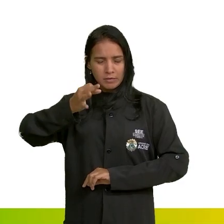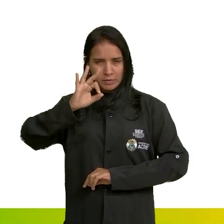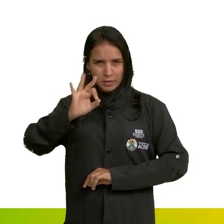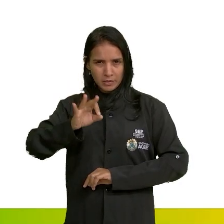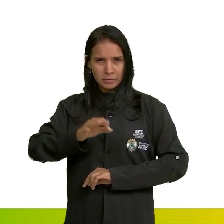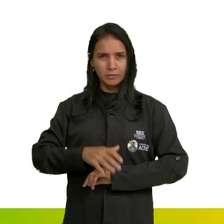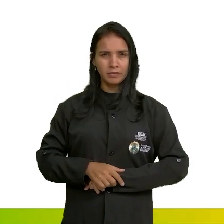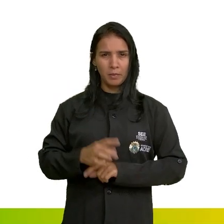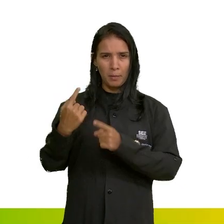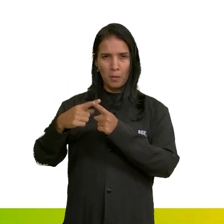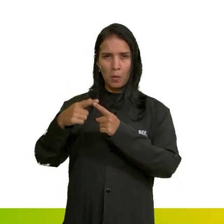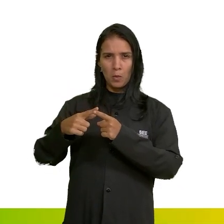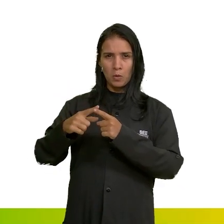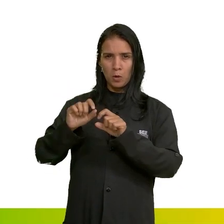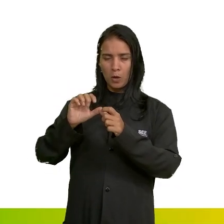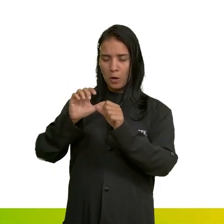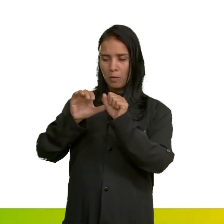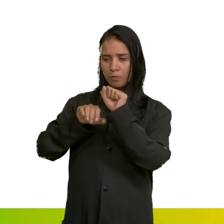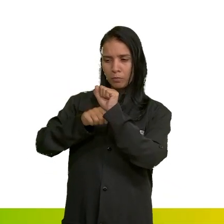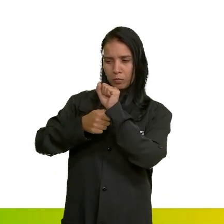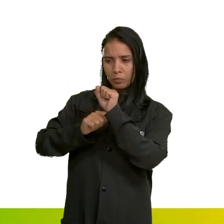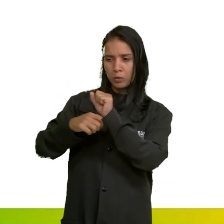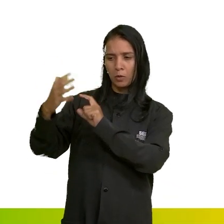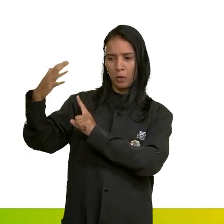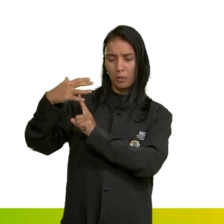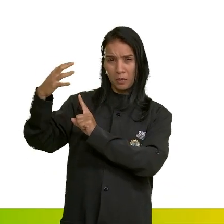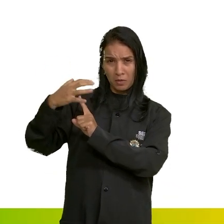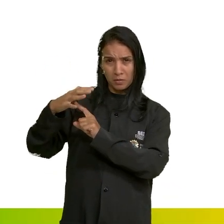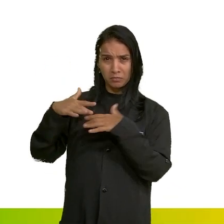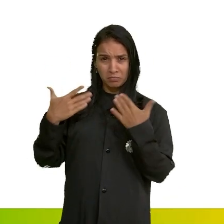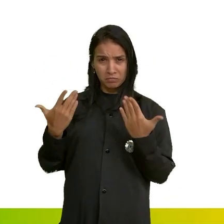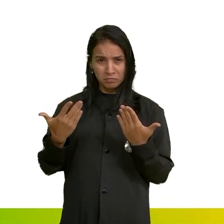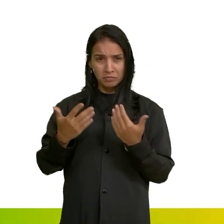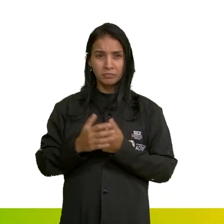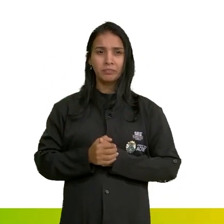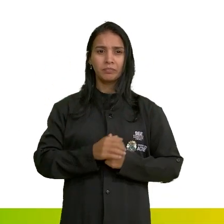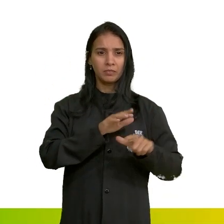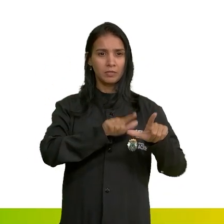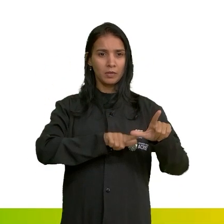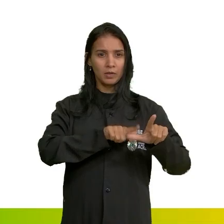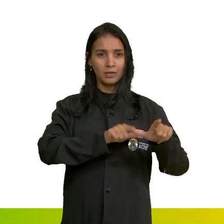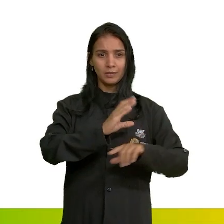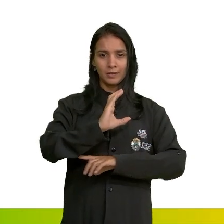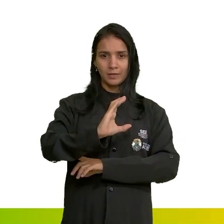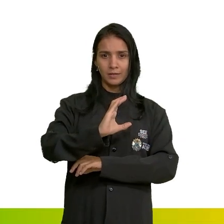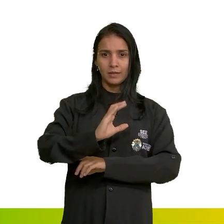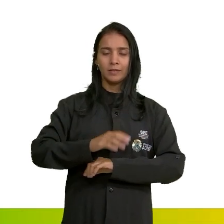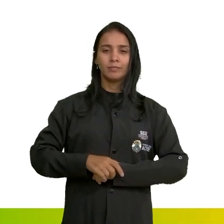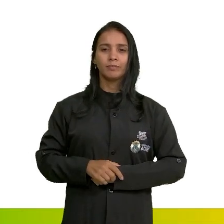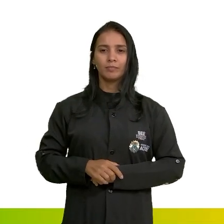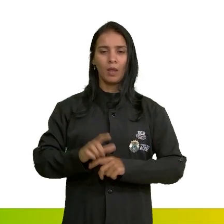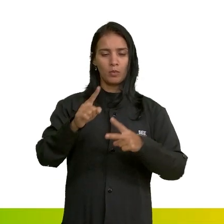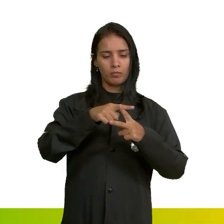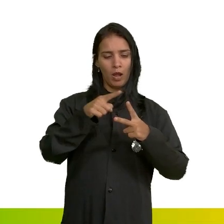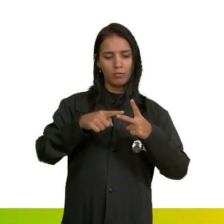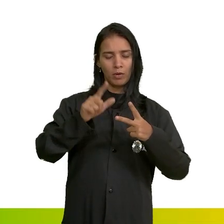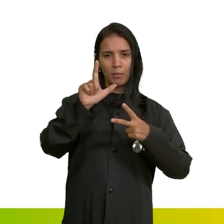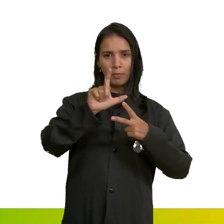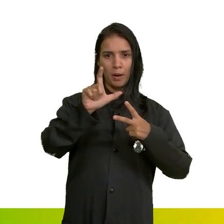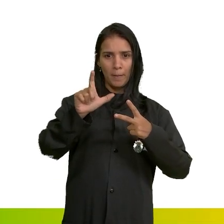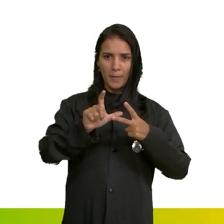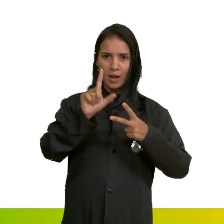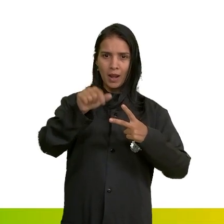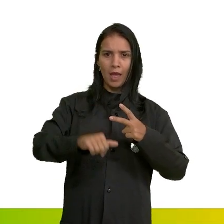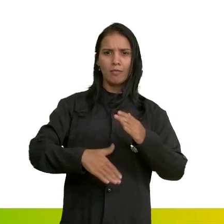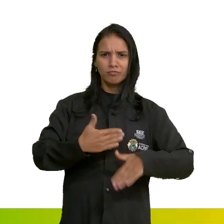externas. Letra C. Identidade e alteridade são processos